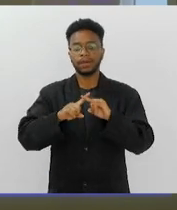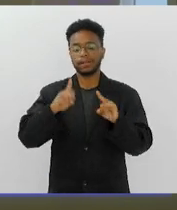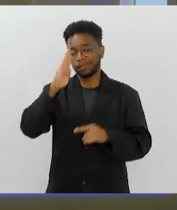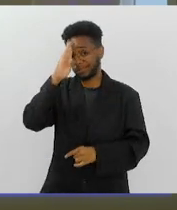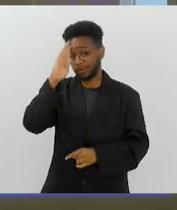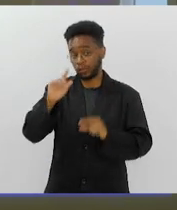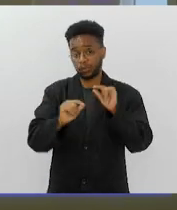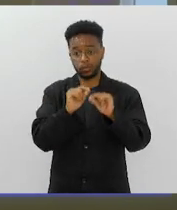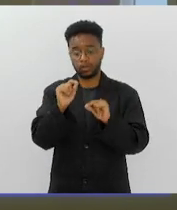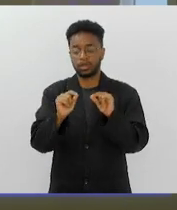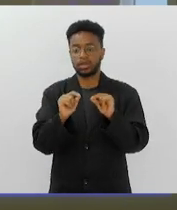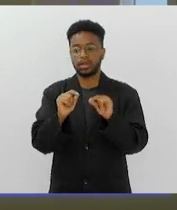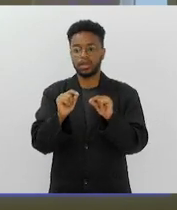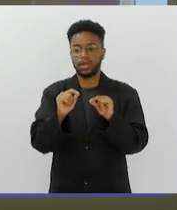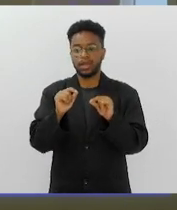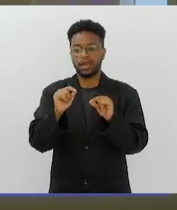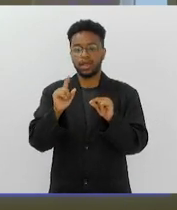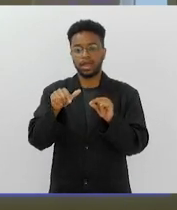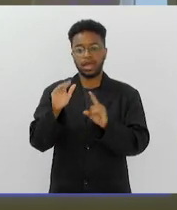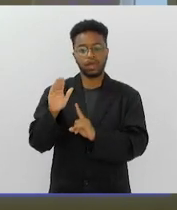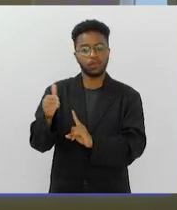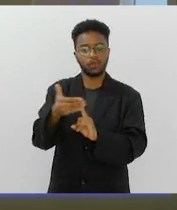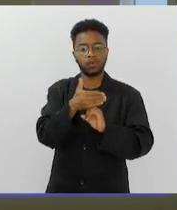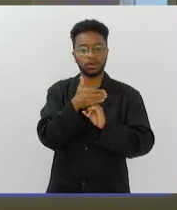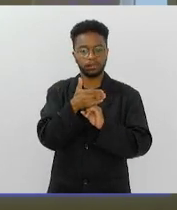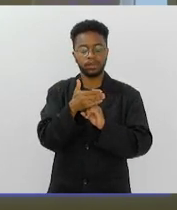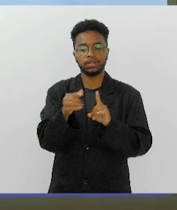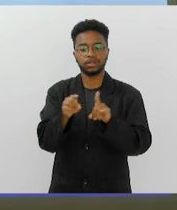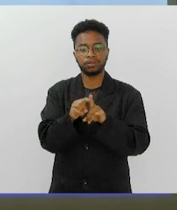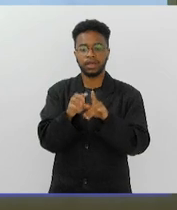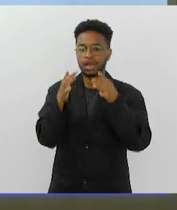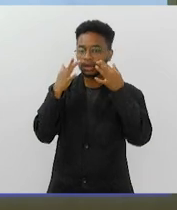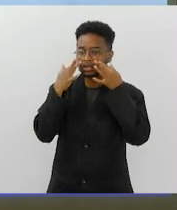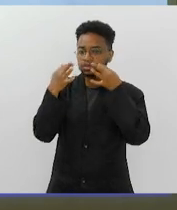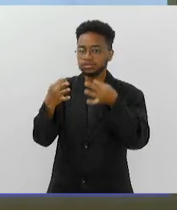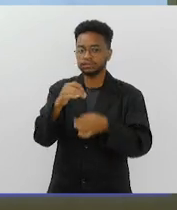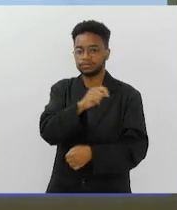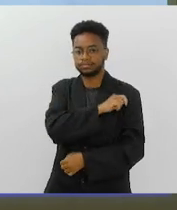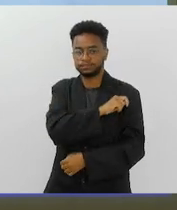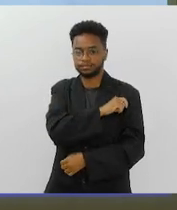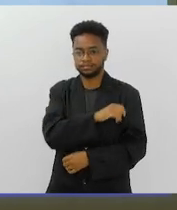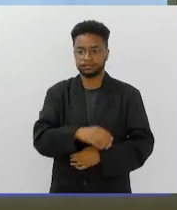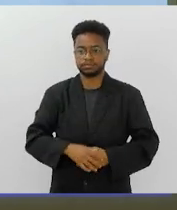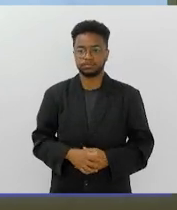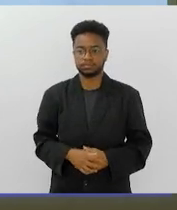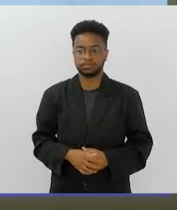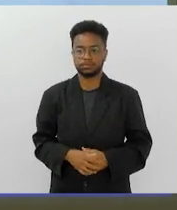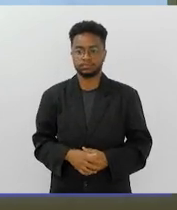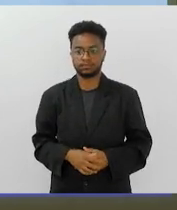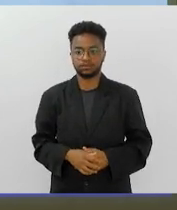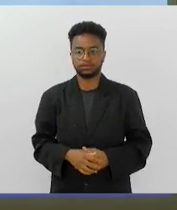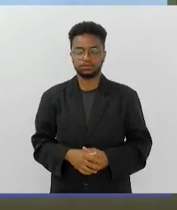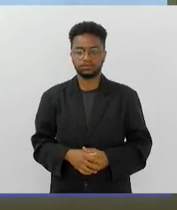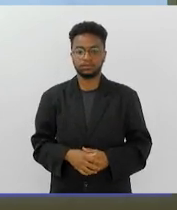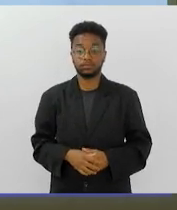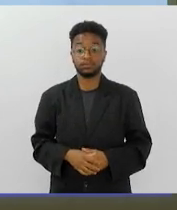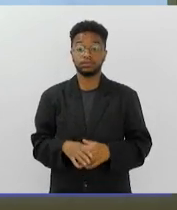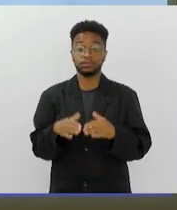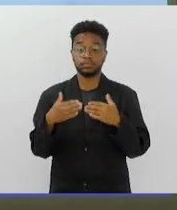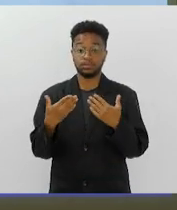ser esse acolhimento e essa escuta dos estudantes. E aí, quando as